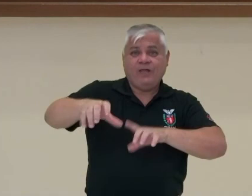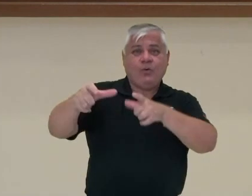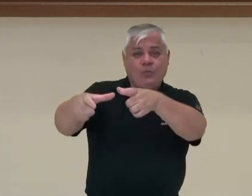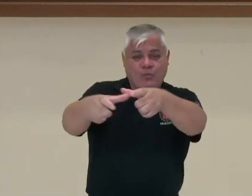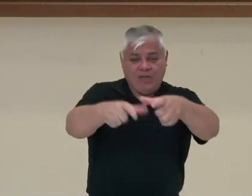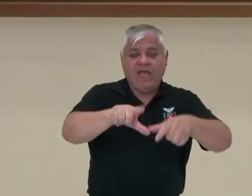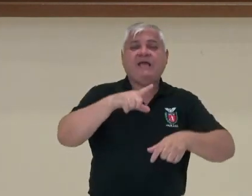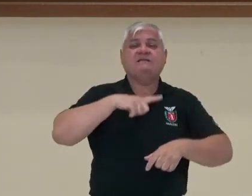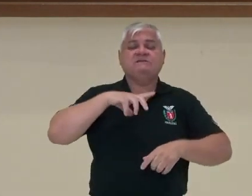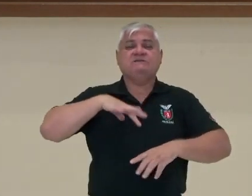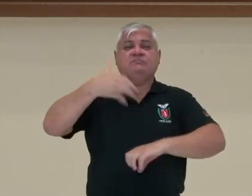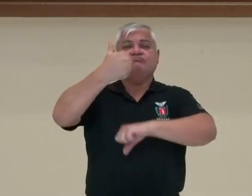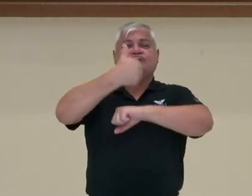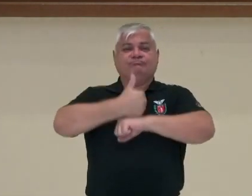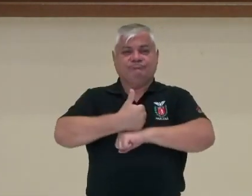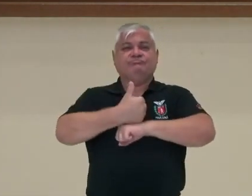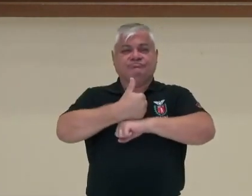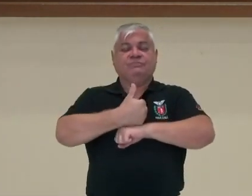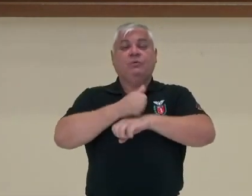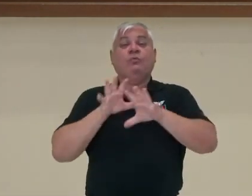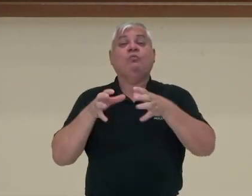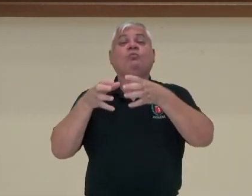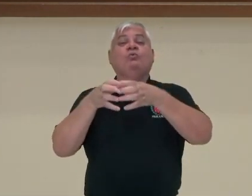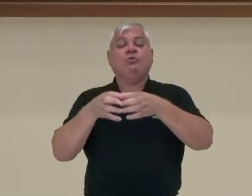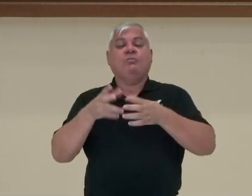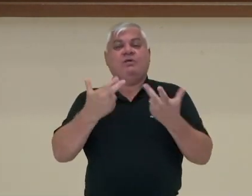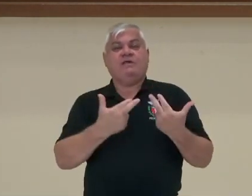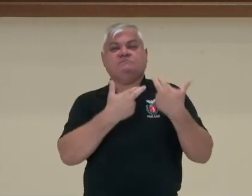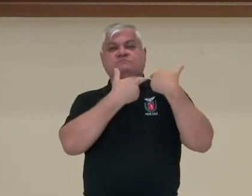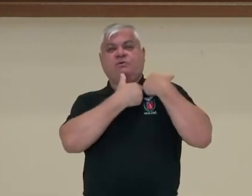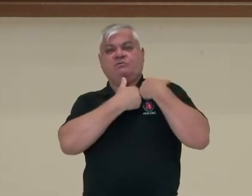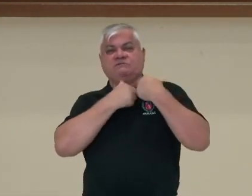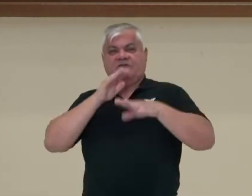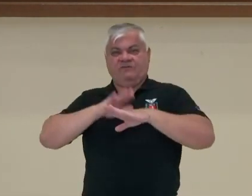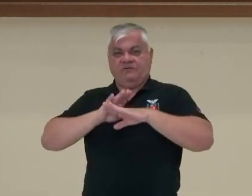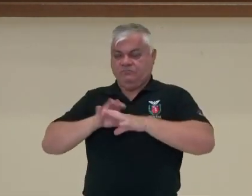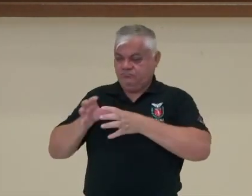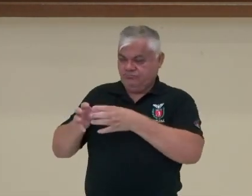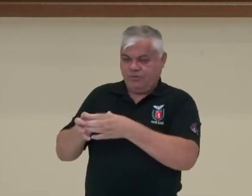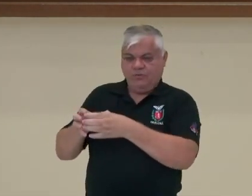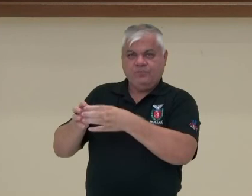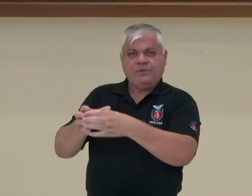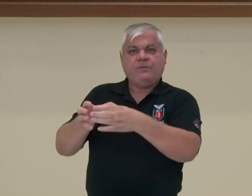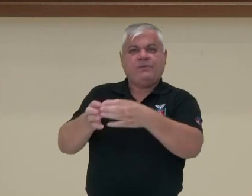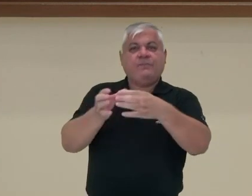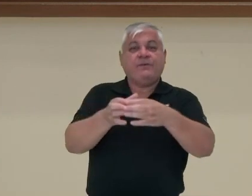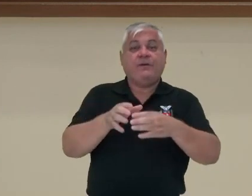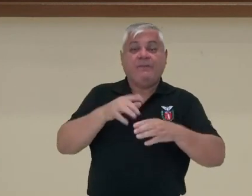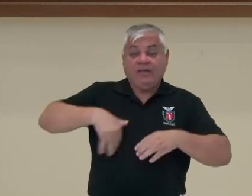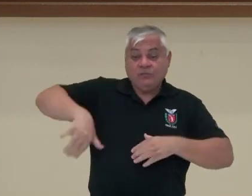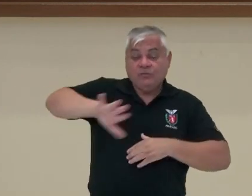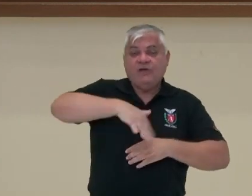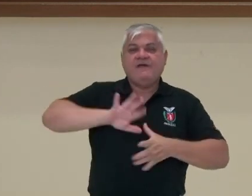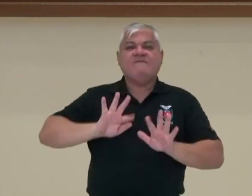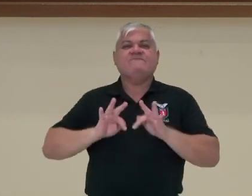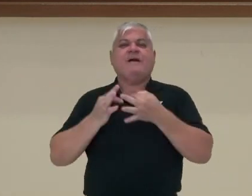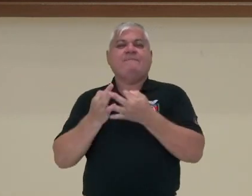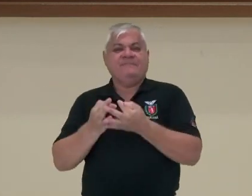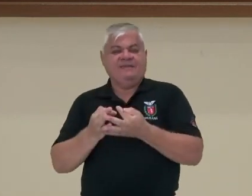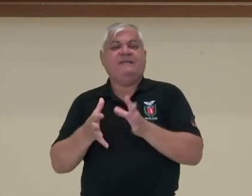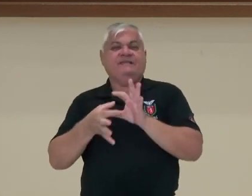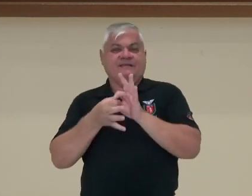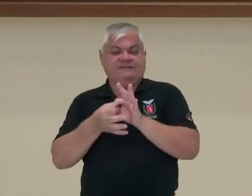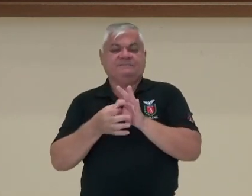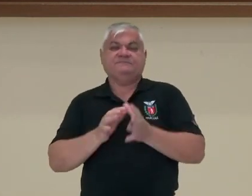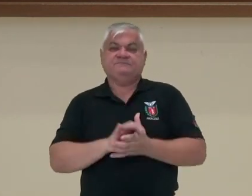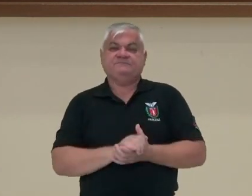tinha um Ailu, que era um grupo que se dava pelo parentesco, né? Que era dominado então pelos